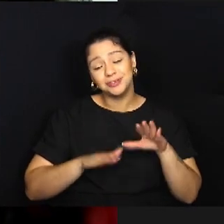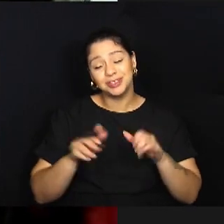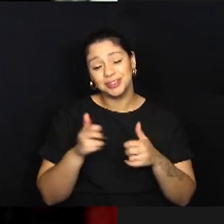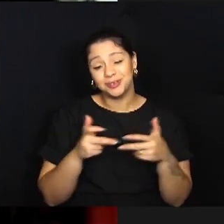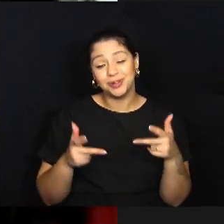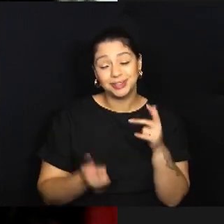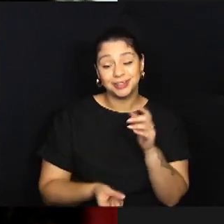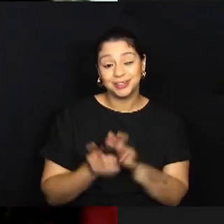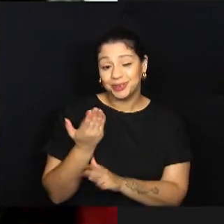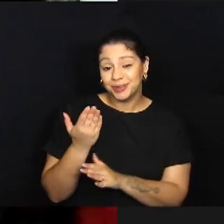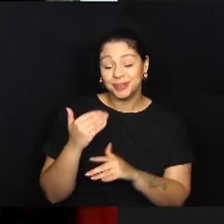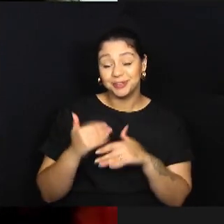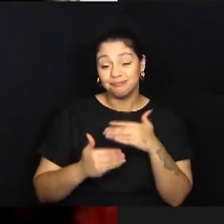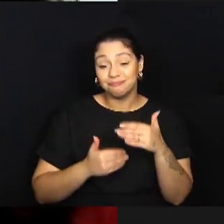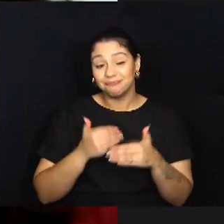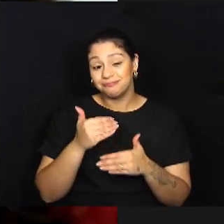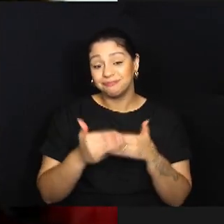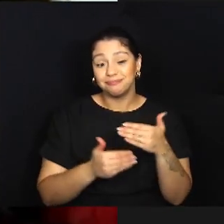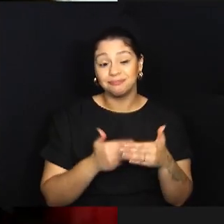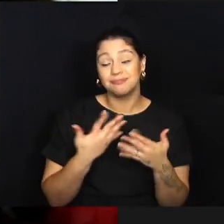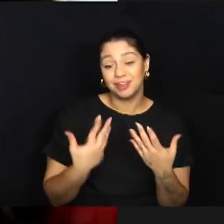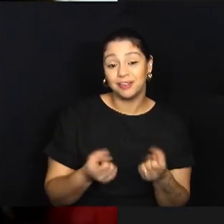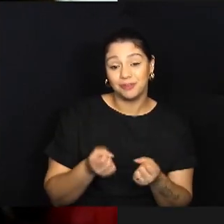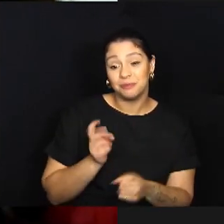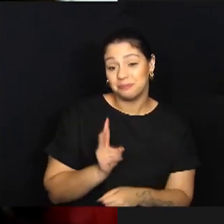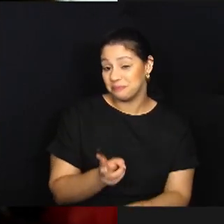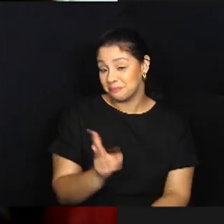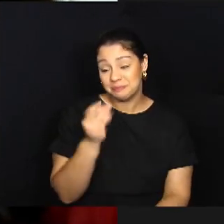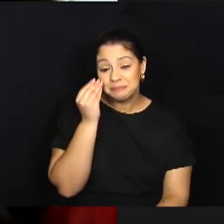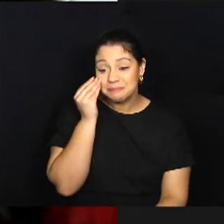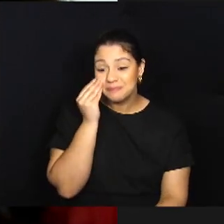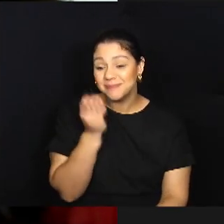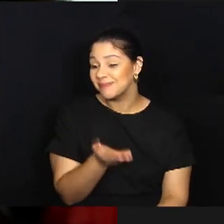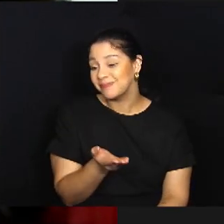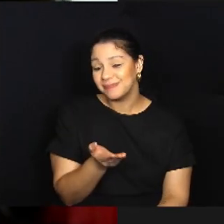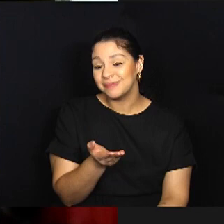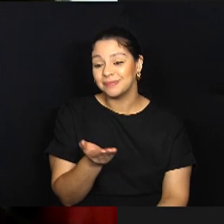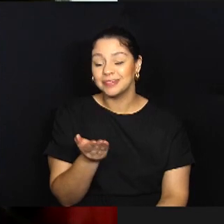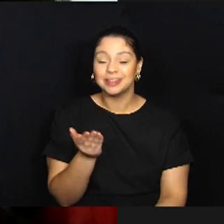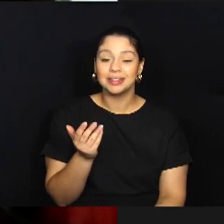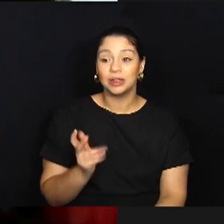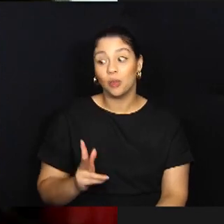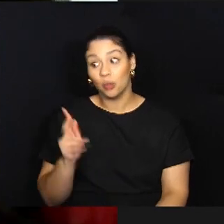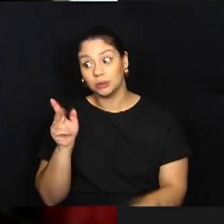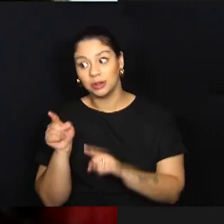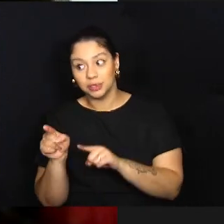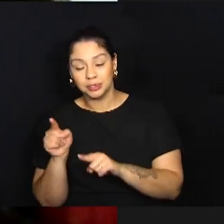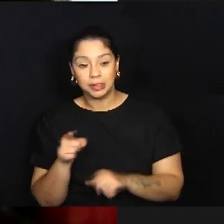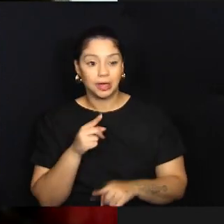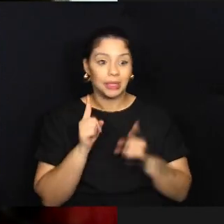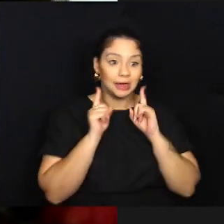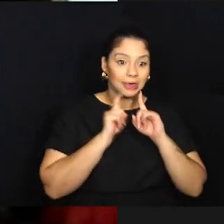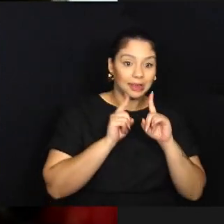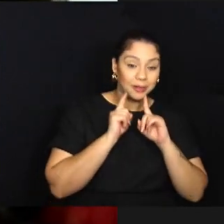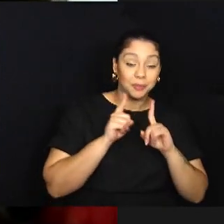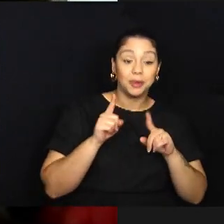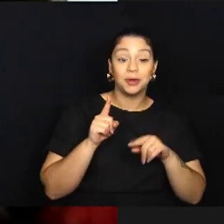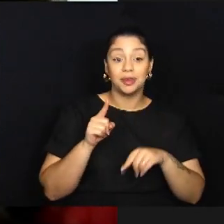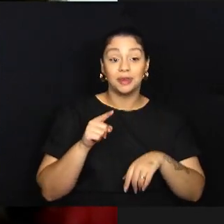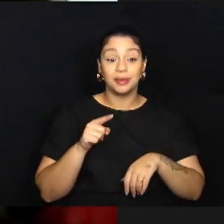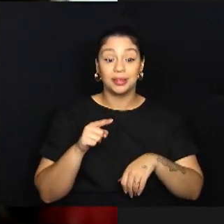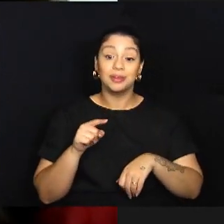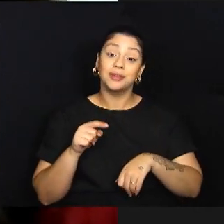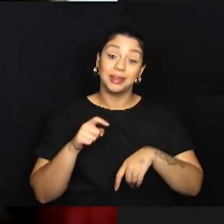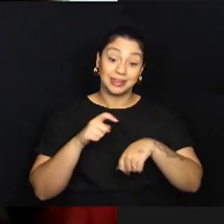acontecendo e aí a gente vai na hora ali, vamos cortar isso, vamos fazer aquilo, e a gente sempre reclama, a gente gasta mais tempo do que a gente